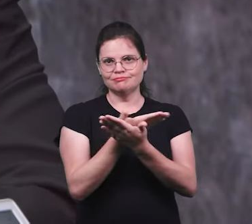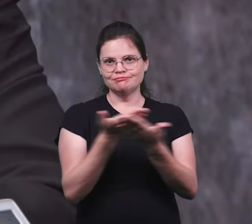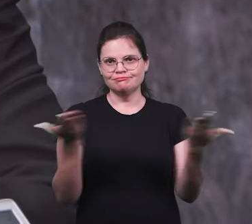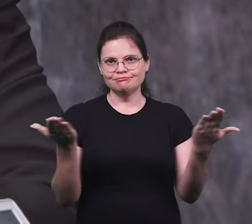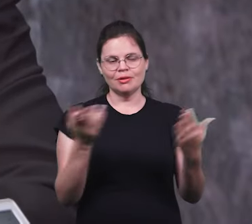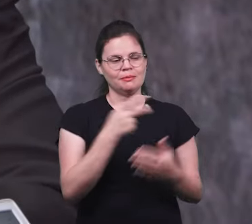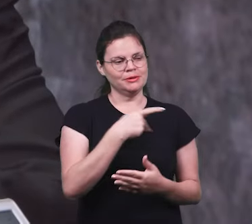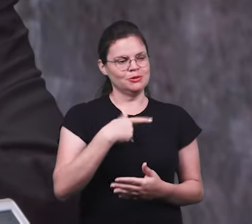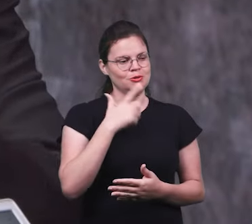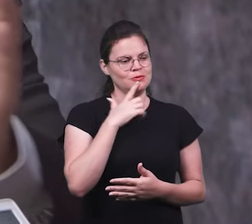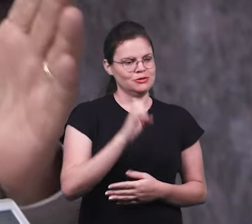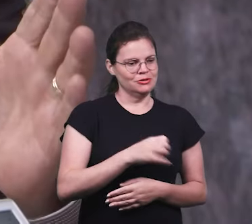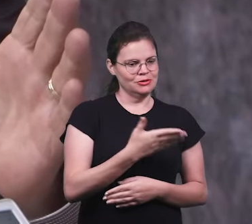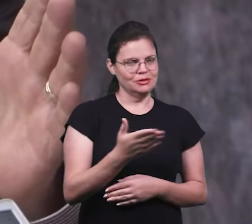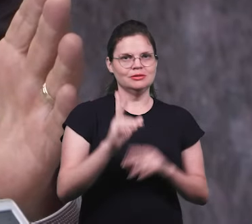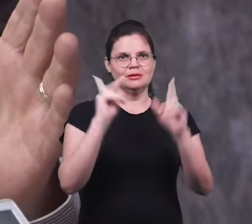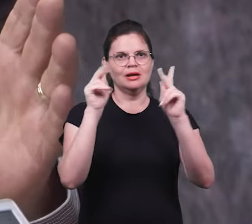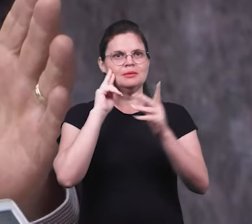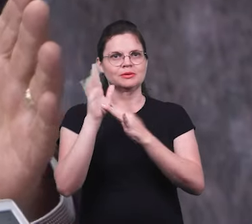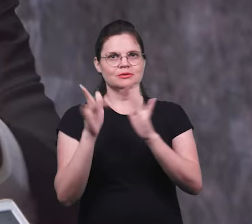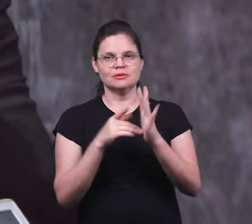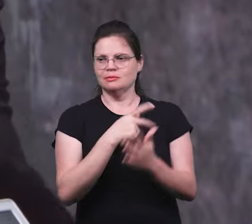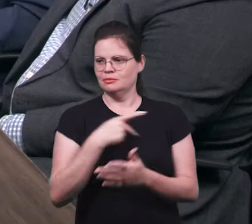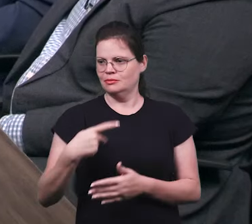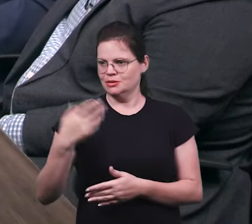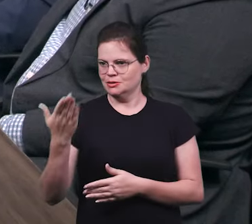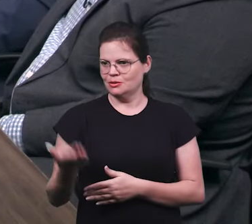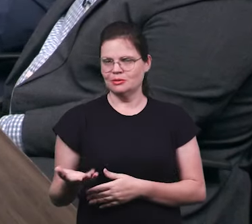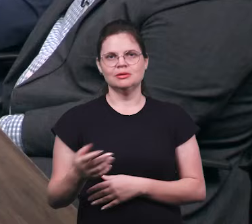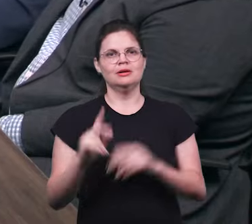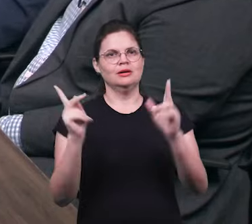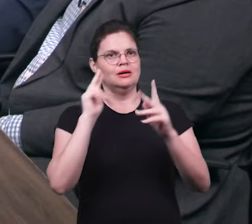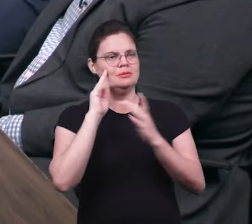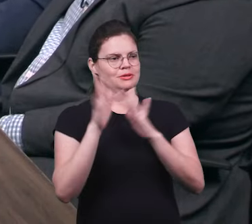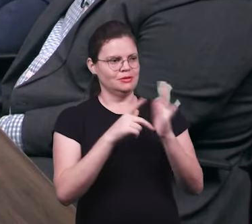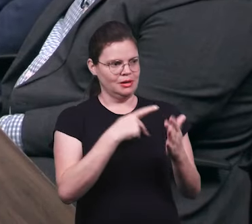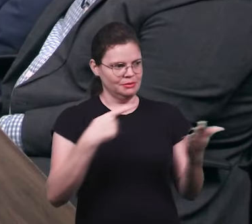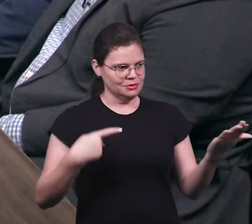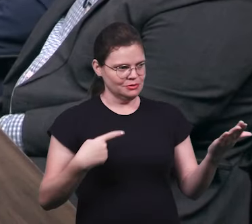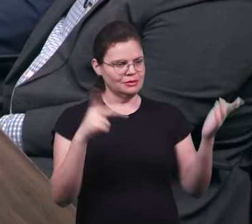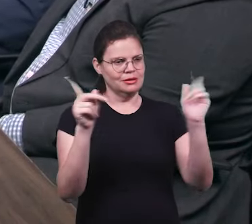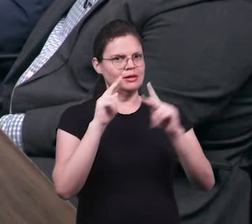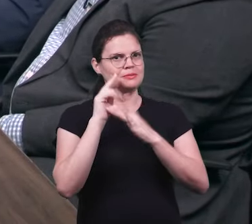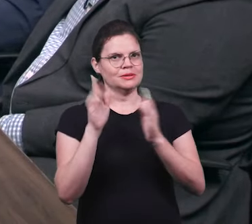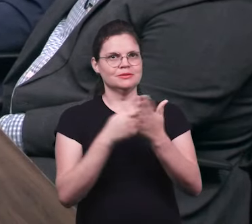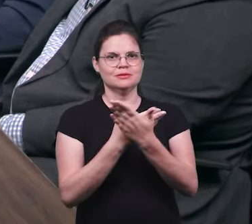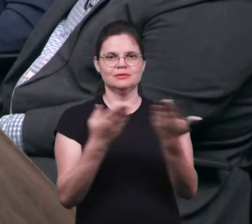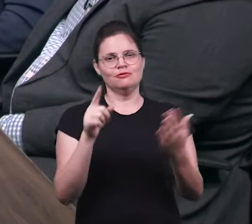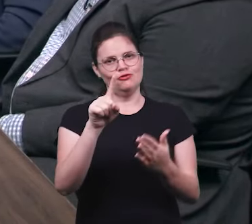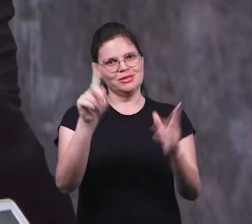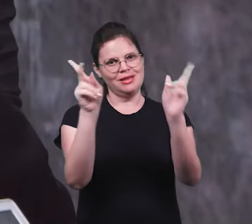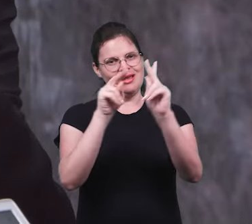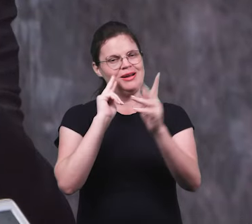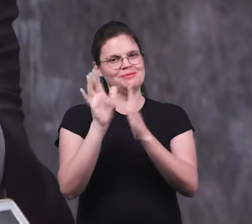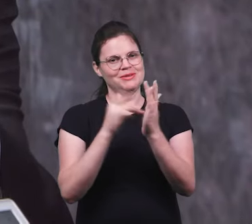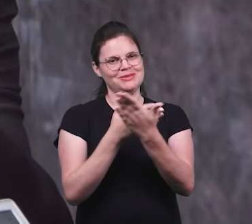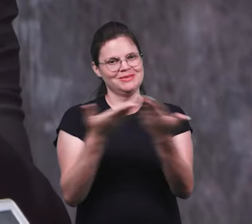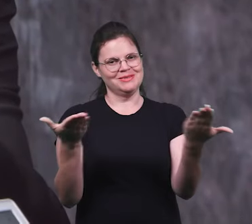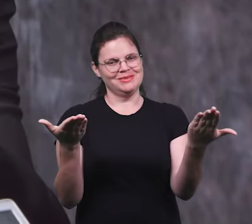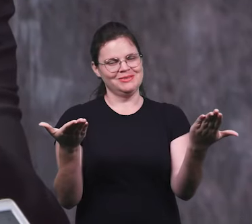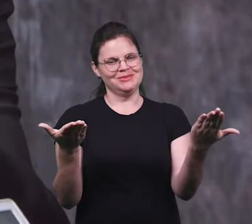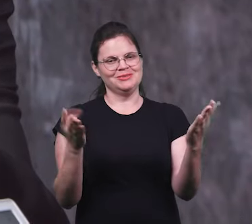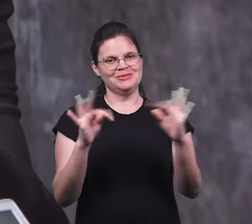a presença aqui, pastor Luiz Eugênio, Paz do Senhor a todos. Obrigado. pastor Serlon, A paz do Senhor Jesus. pastor Fábio, Paz do Senhor a todos. e a paz